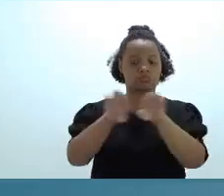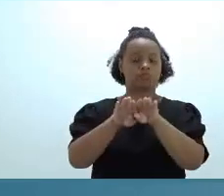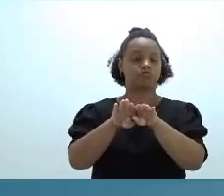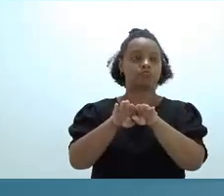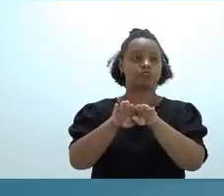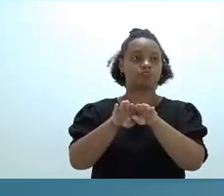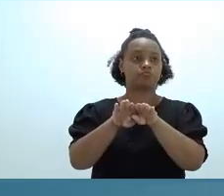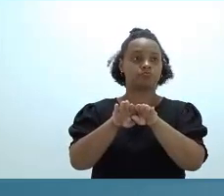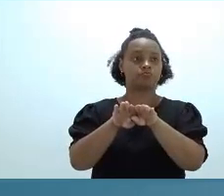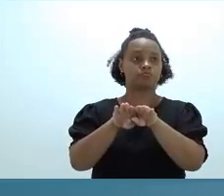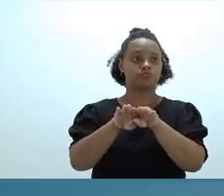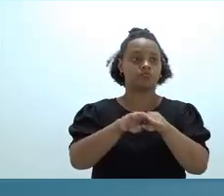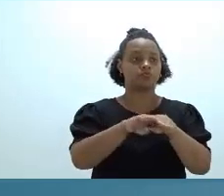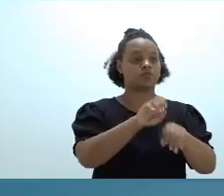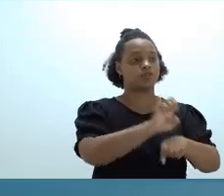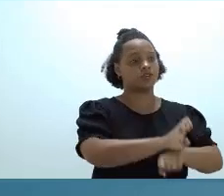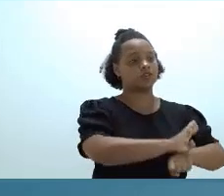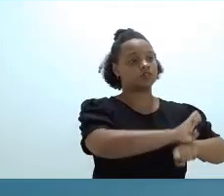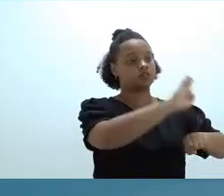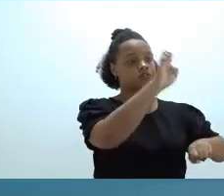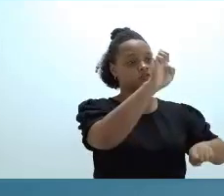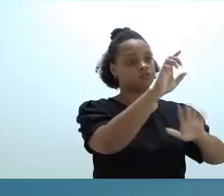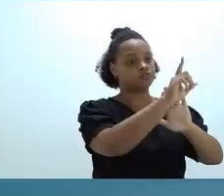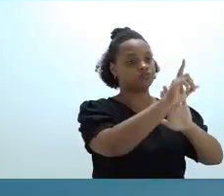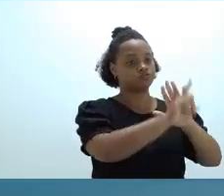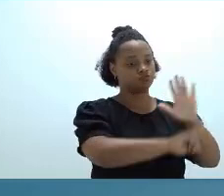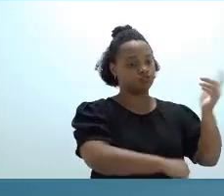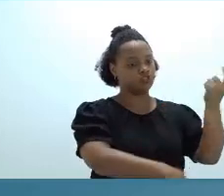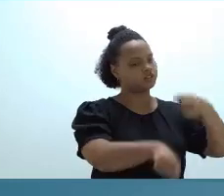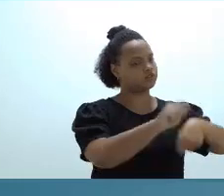não diz respeito ao domínio do direito administrativo,